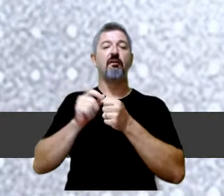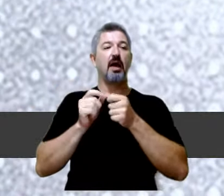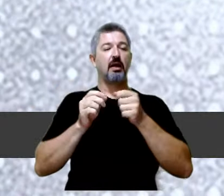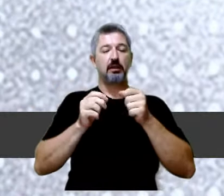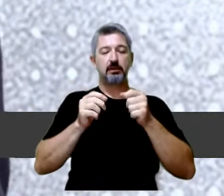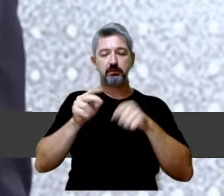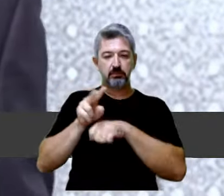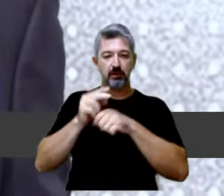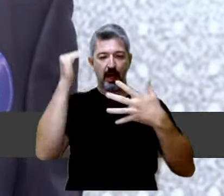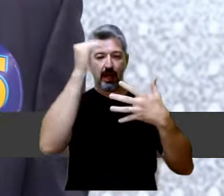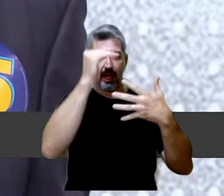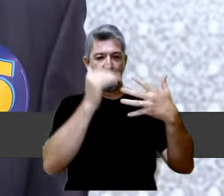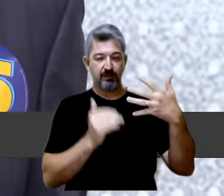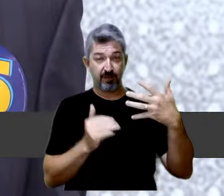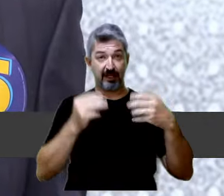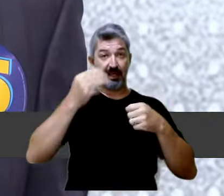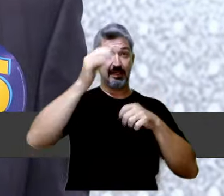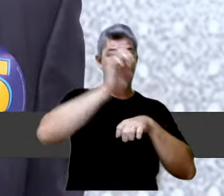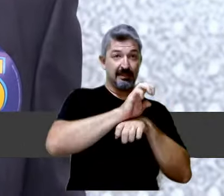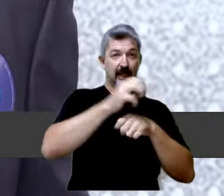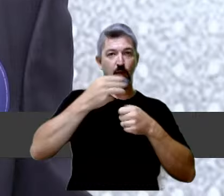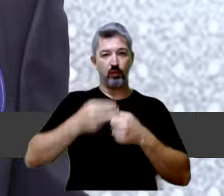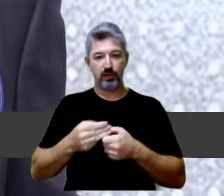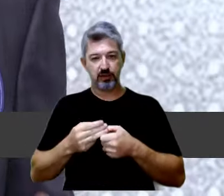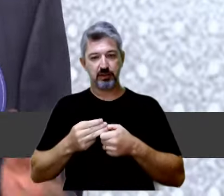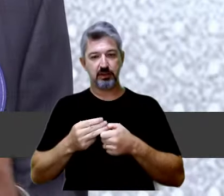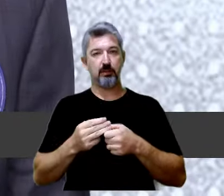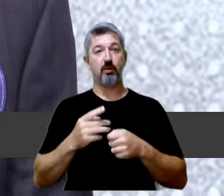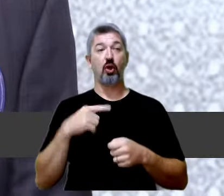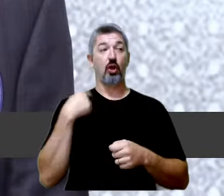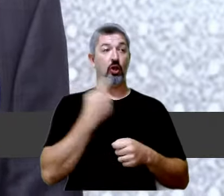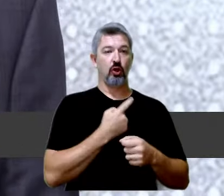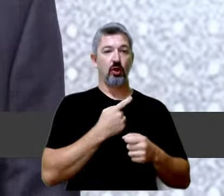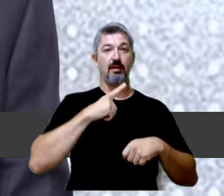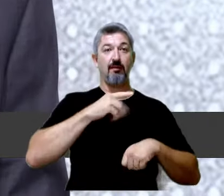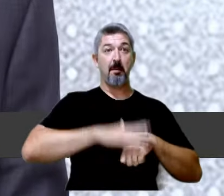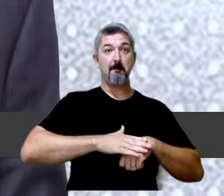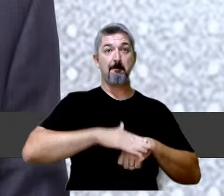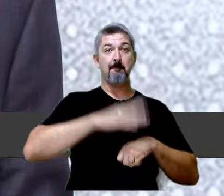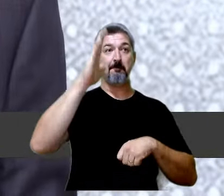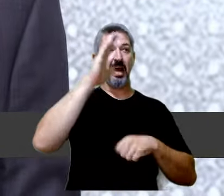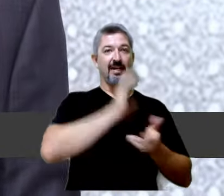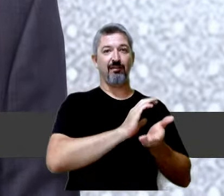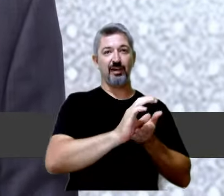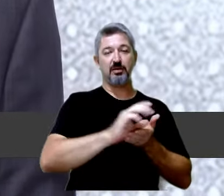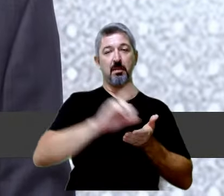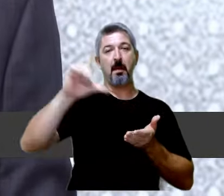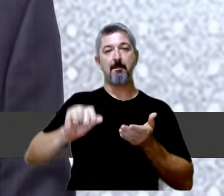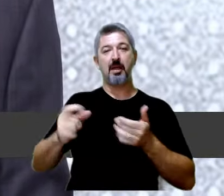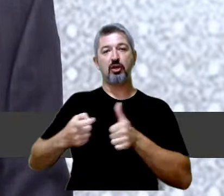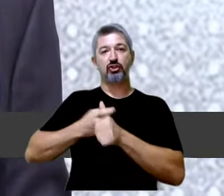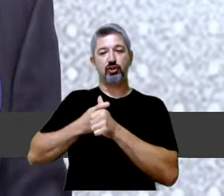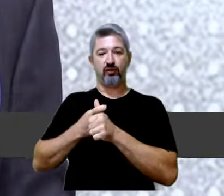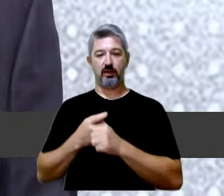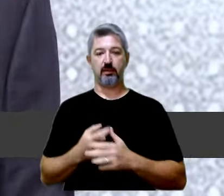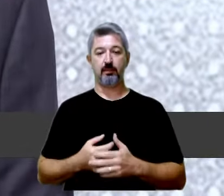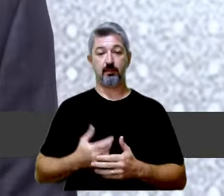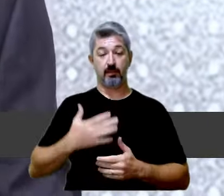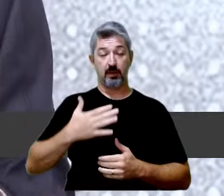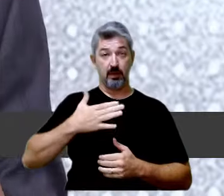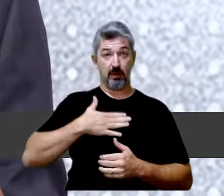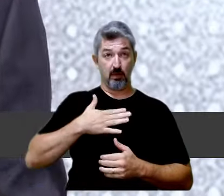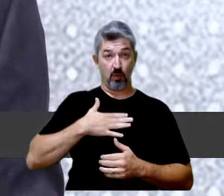classificação de tripl e alto nível de investimento baixo nível de bamento Eu tenho um governo Liberal a favor das concessões